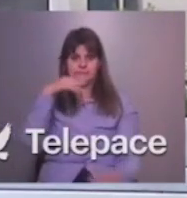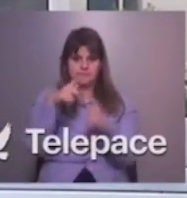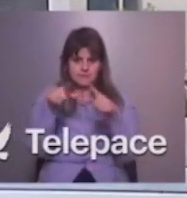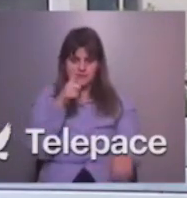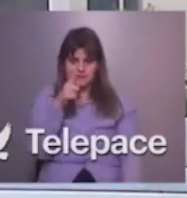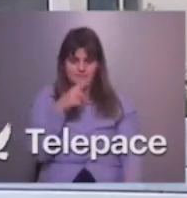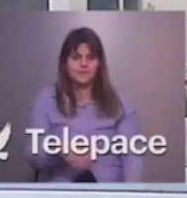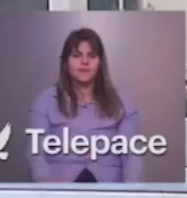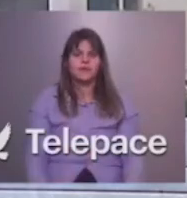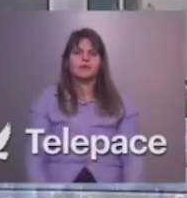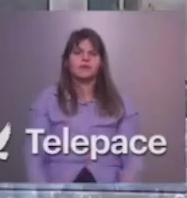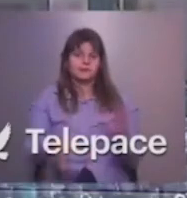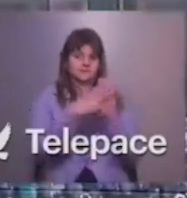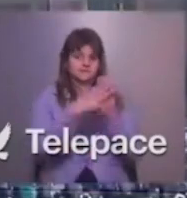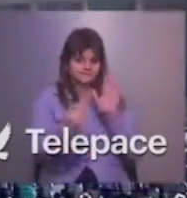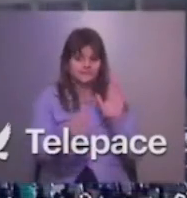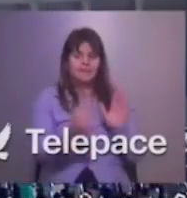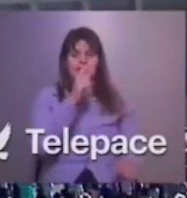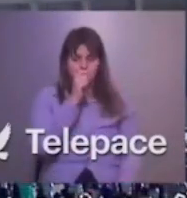saeculorum.